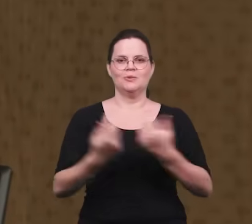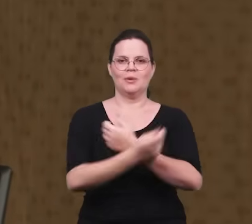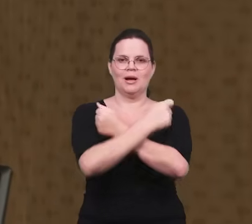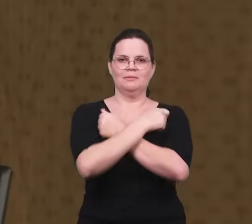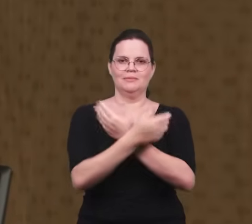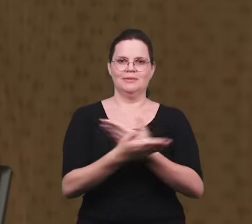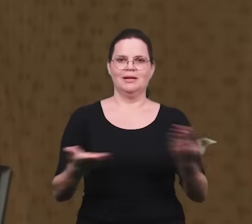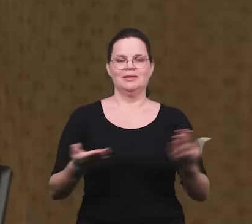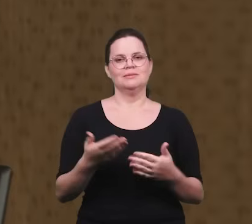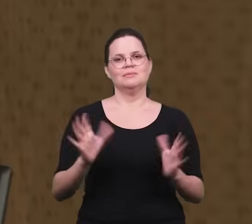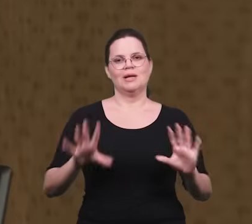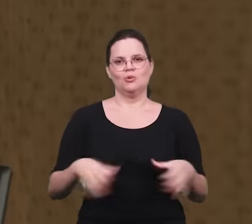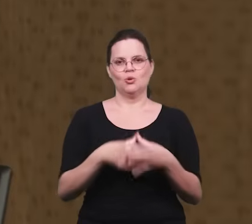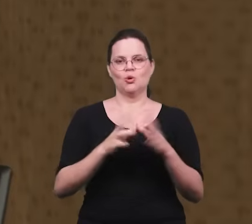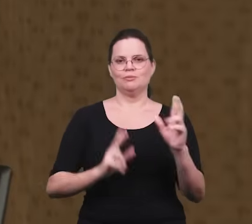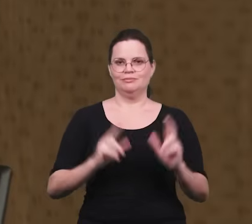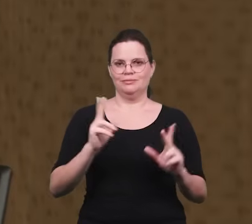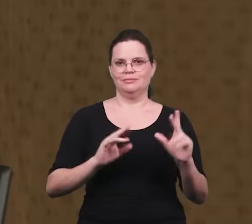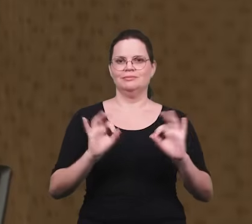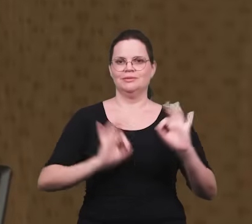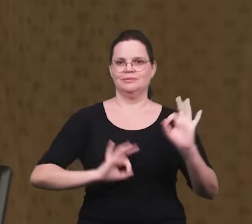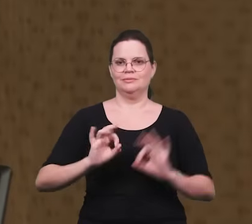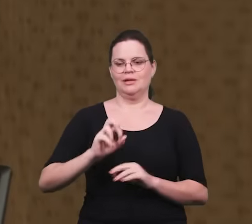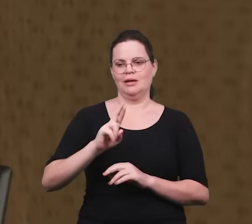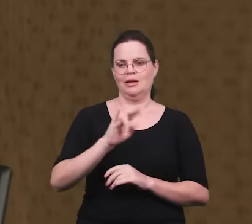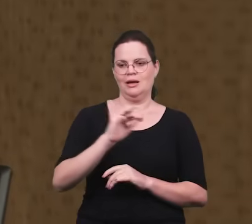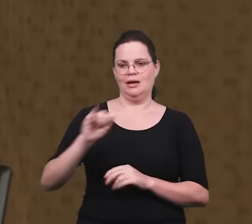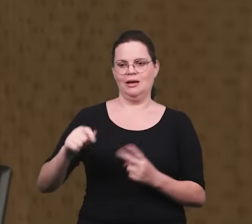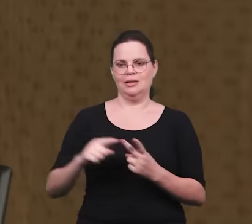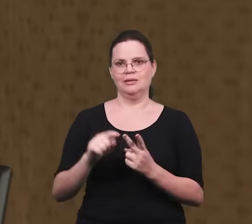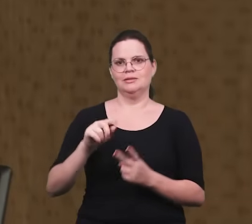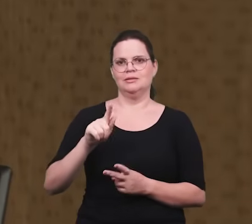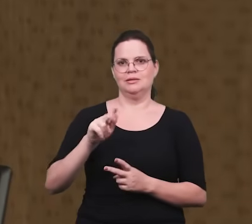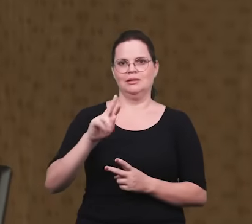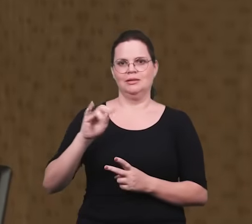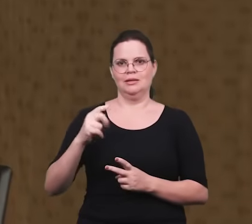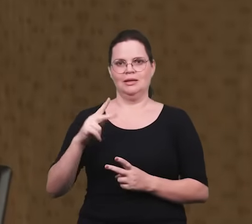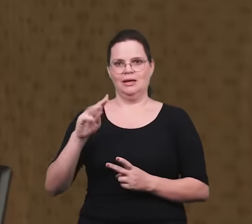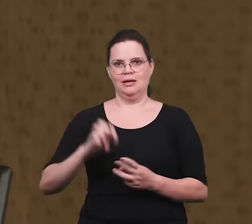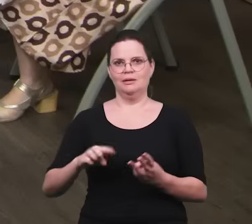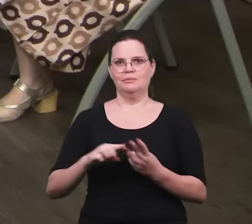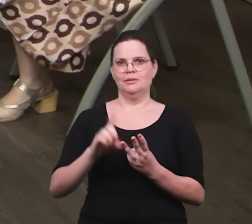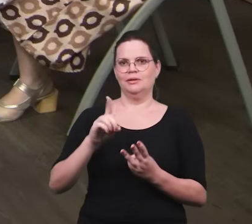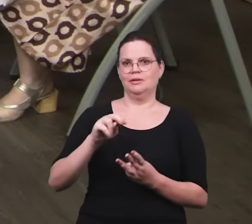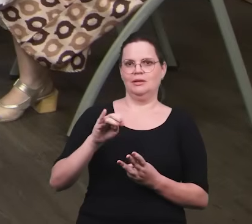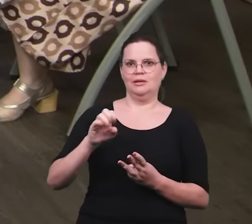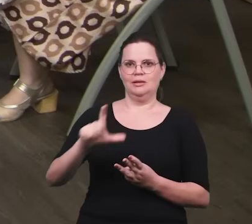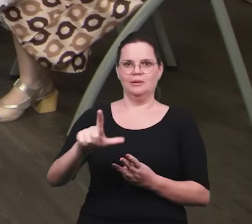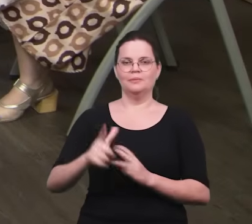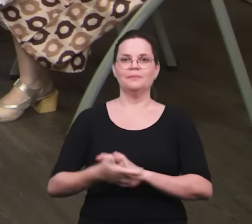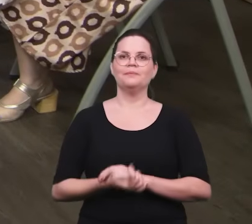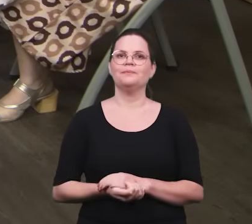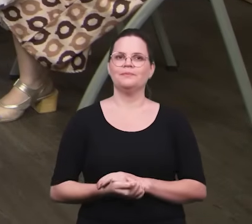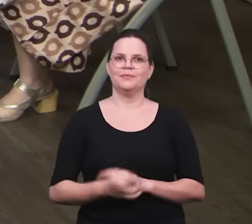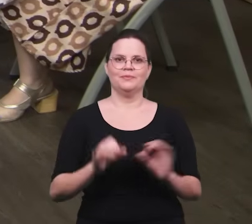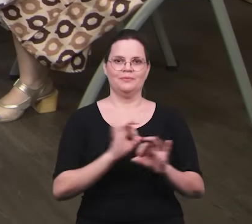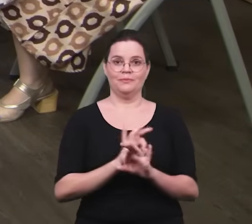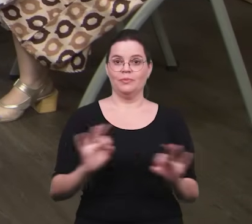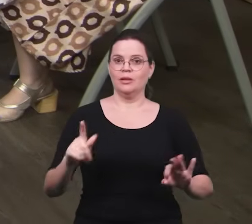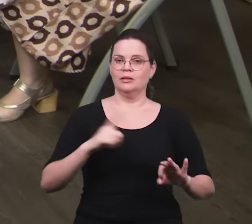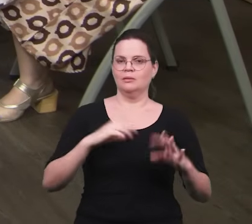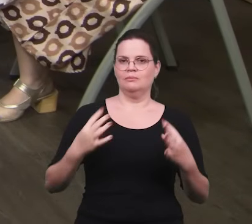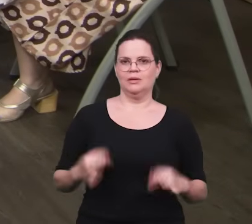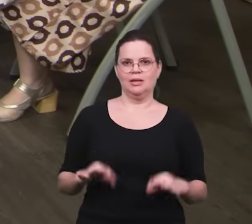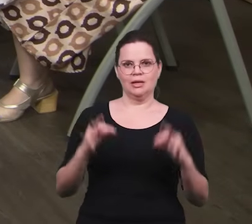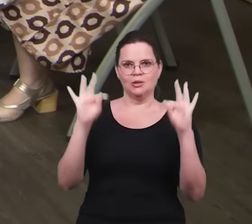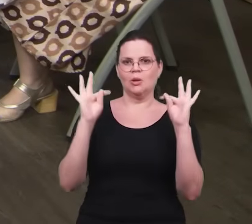mandar um abraço também para a nossa equipe de produção, mandar um abraço para a Raíssa, para o Guilherme e para o Daniel. Muito bem. Tem uma